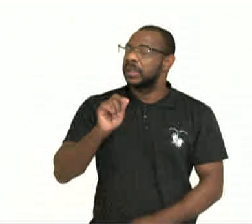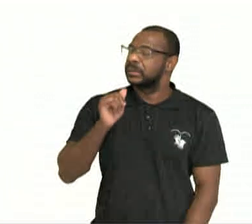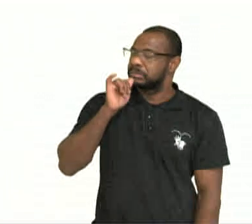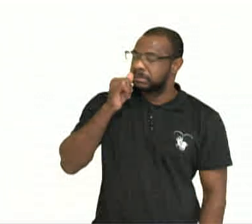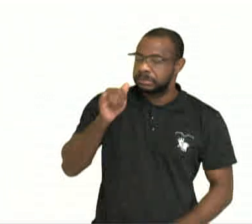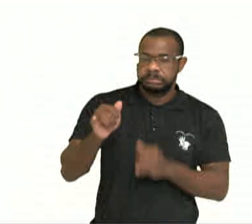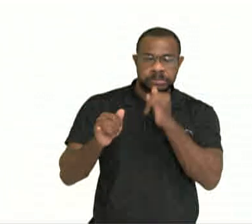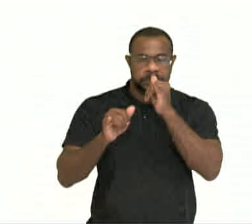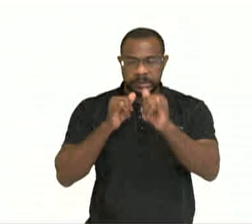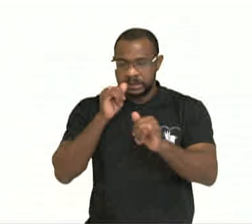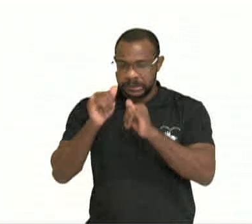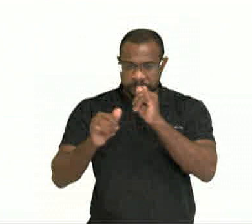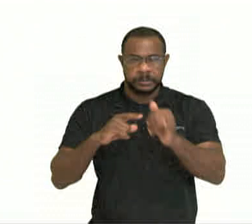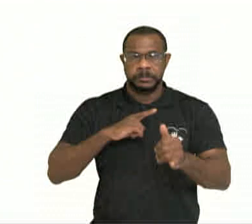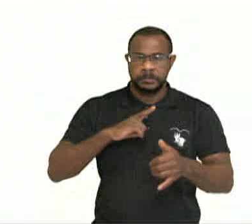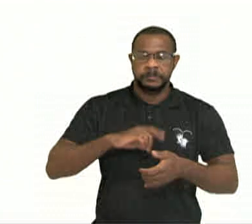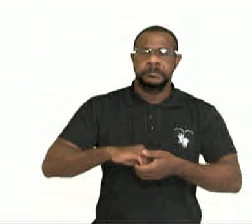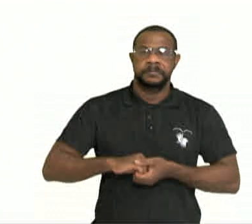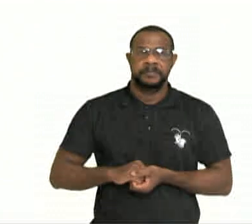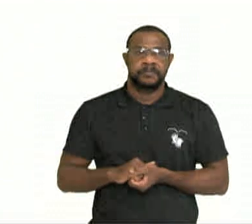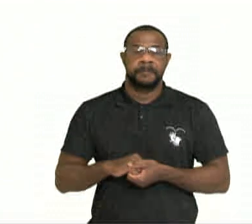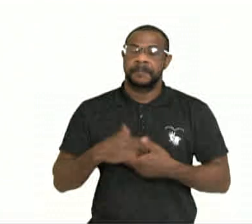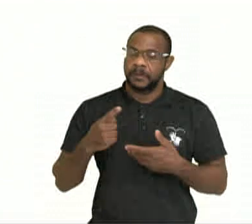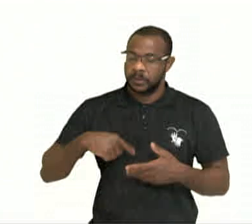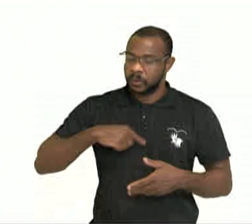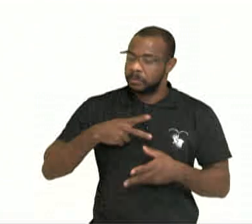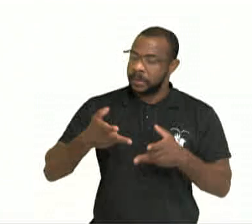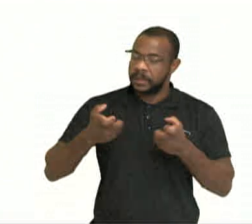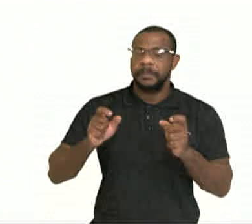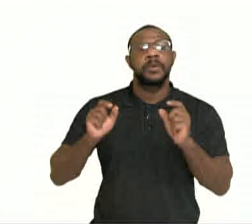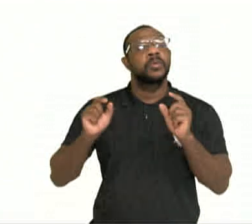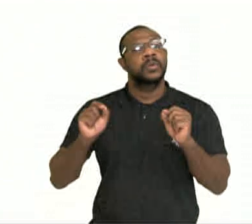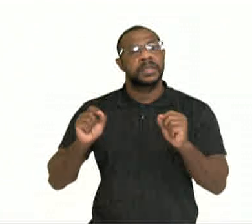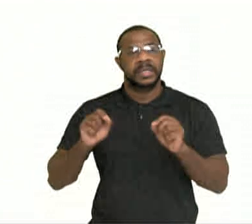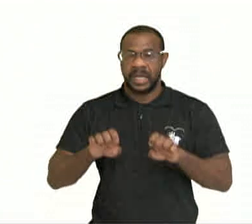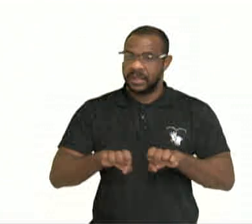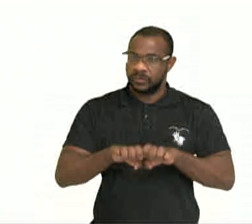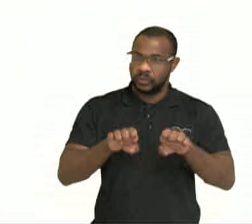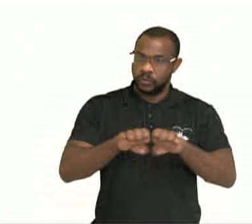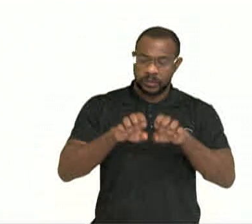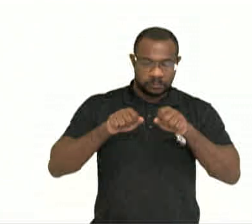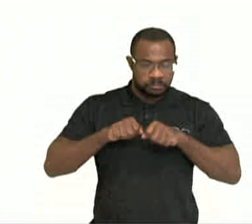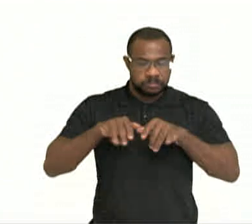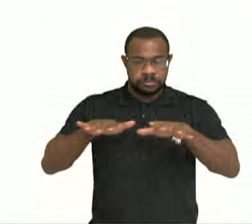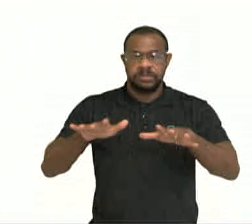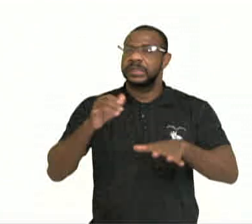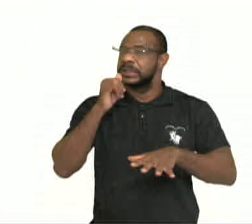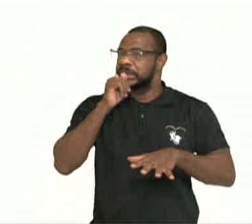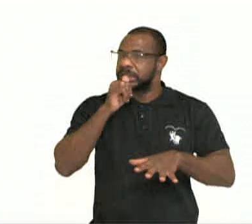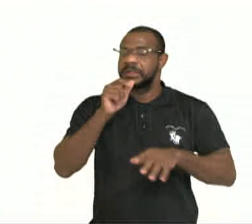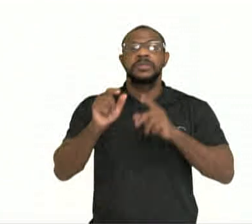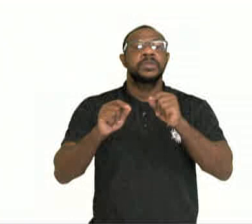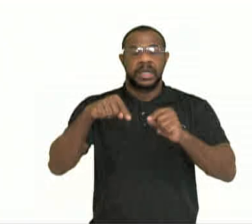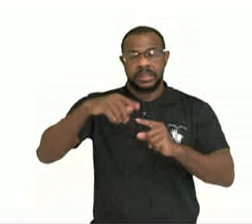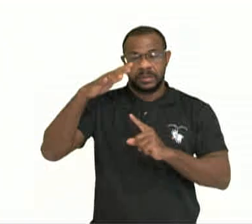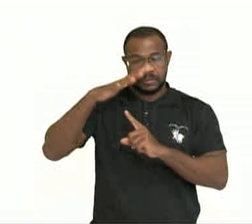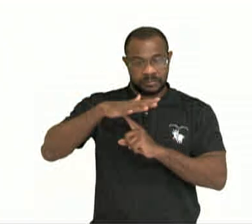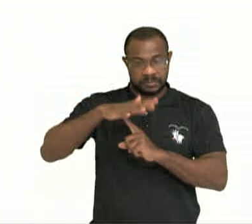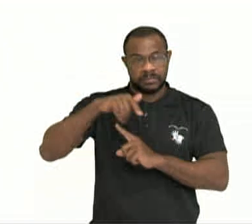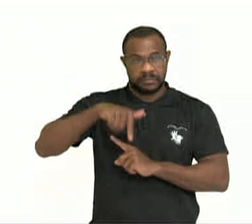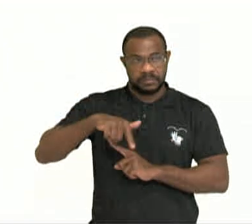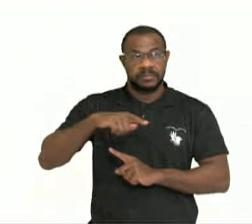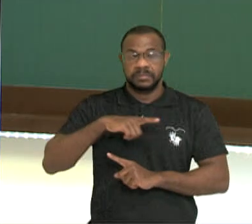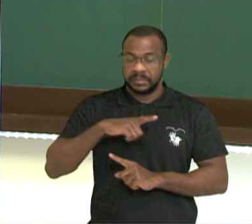quase 8.500 empregos. Então a gente percebe que a estrutura de distribuição de energia elétrica no nosso estado, ela